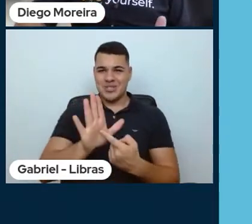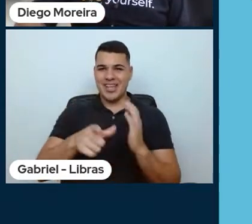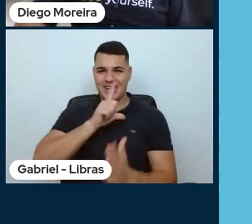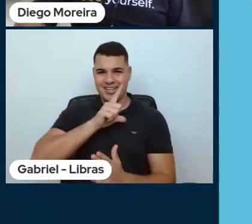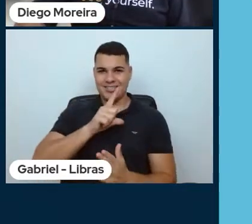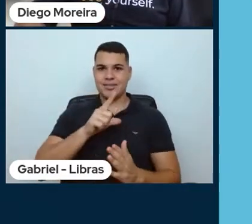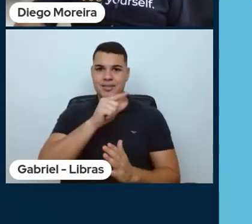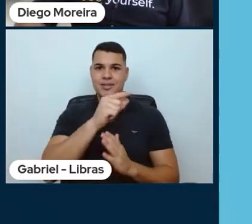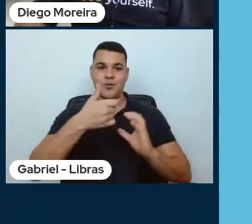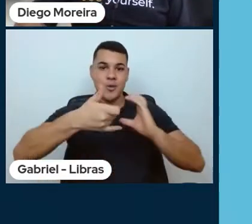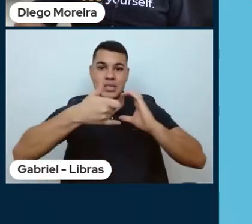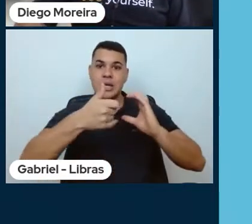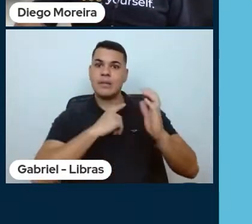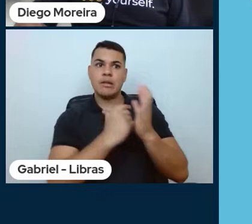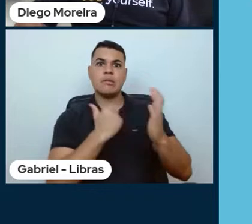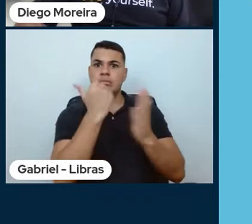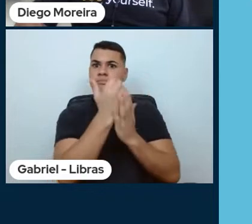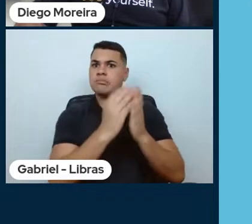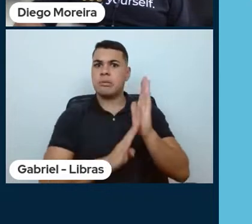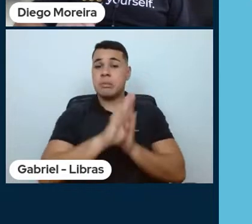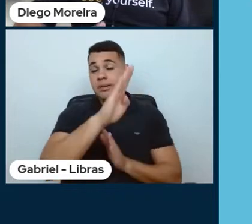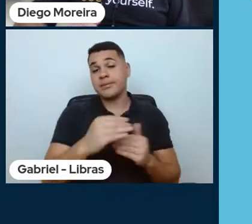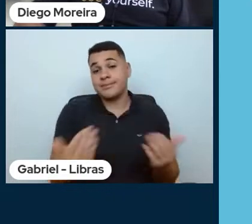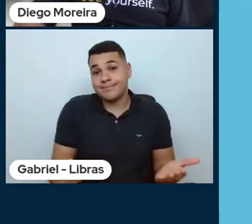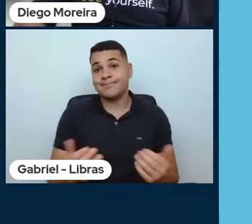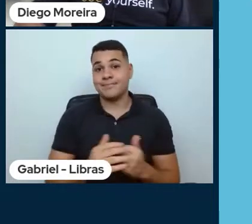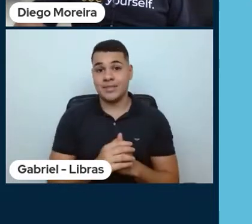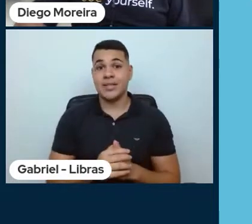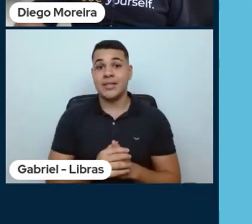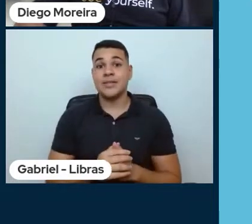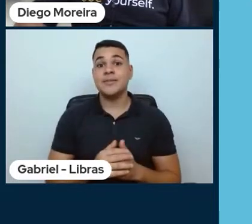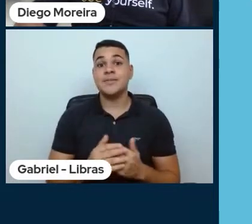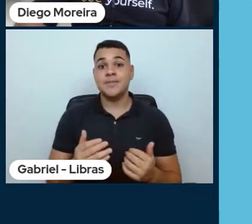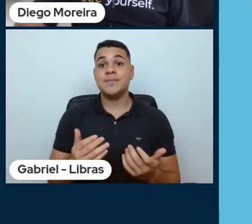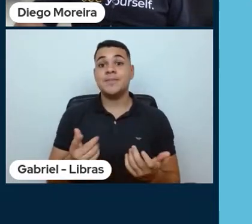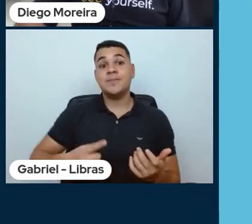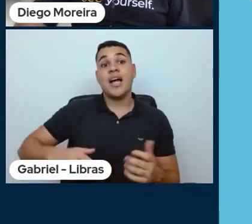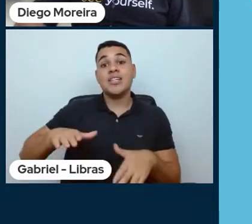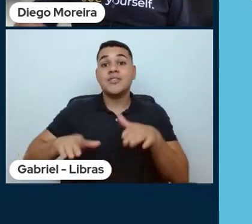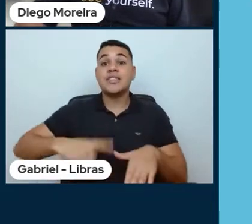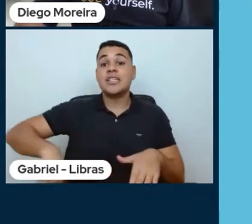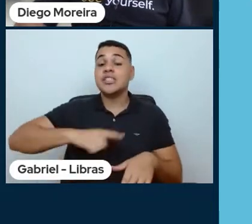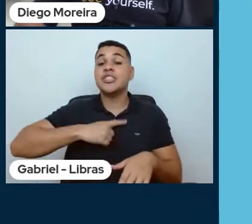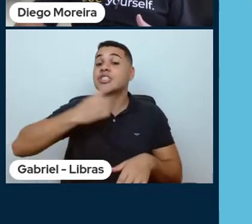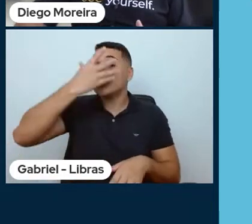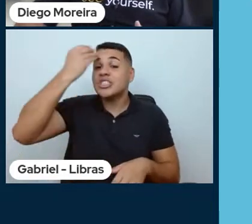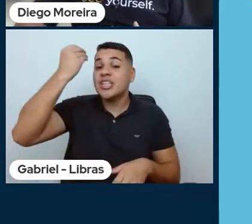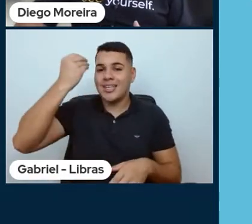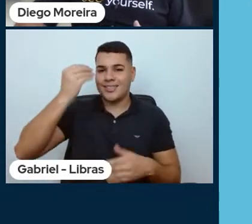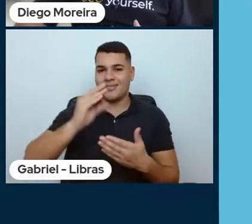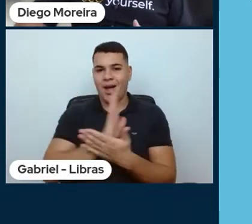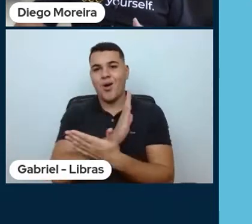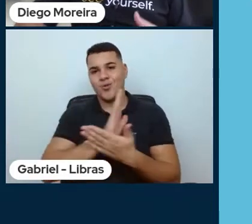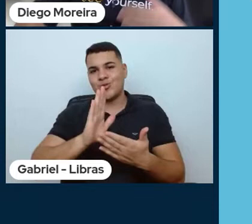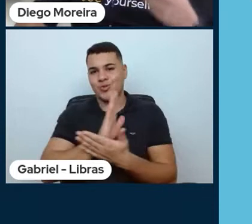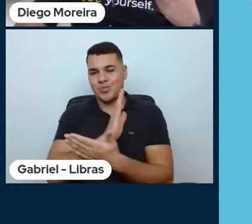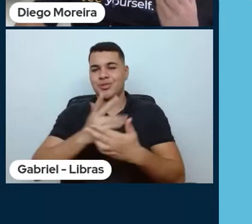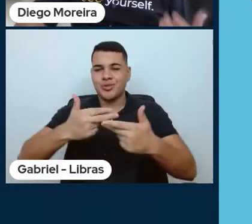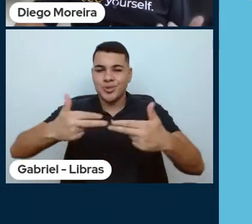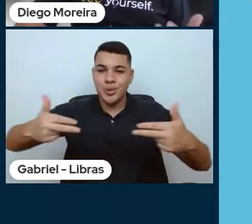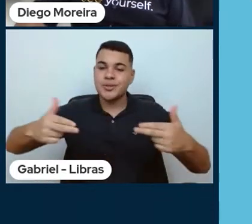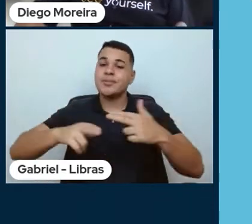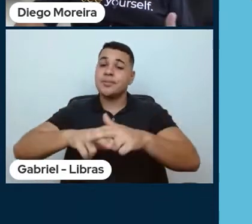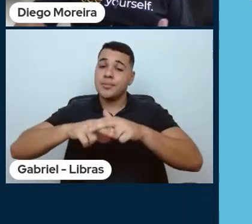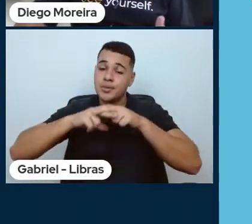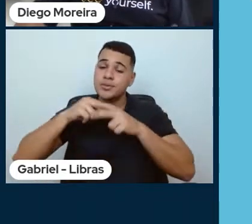acabamos acelerando a criação desse engajamento e não tomamos os cuidados necessários. e isso gera-se pode se gerar um